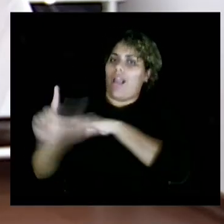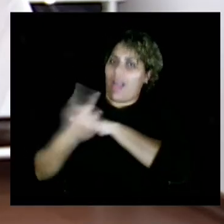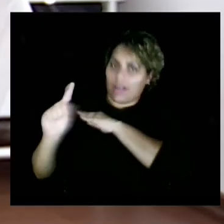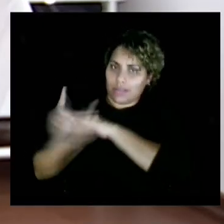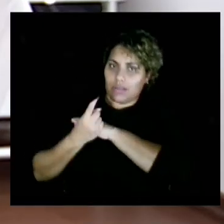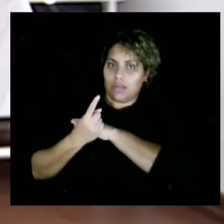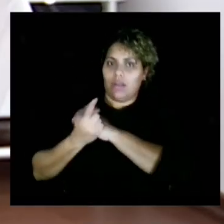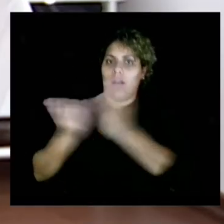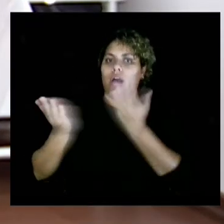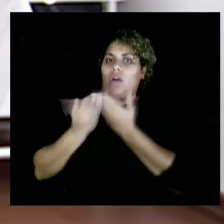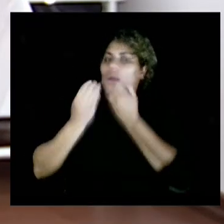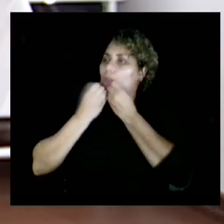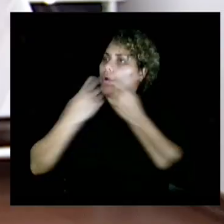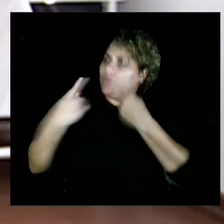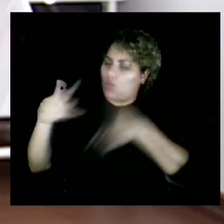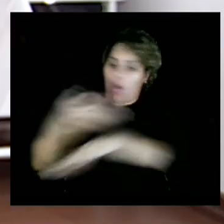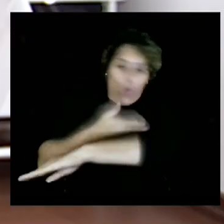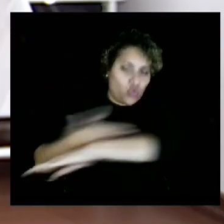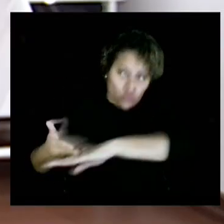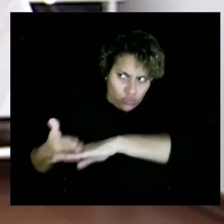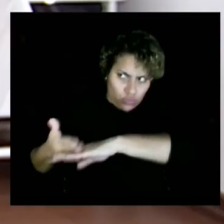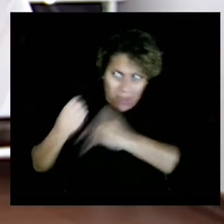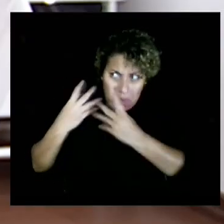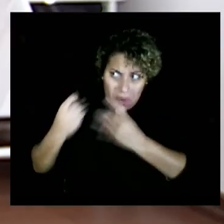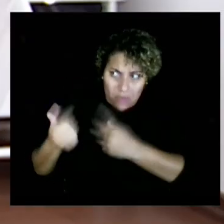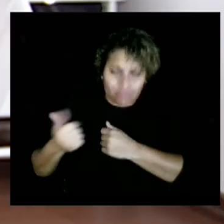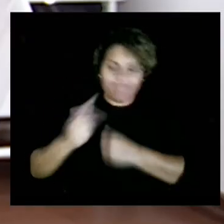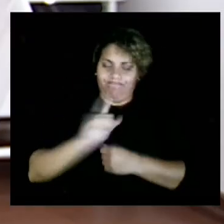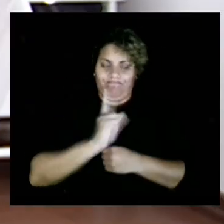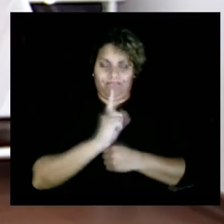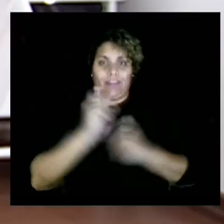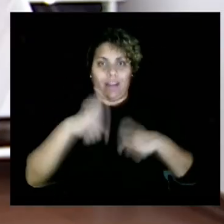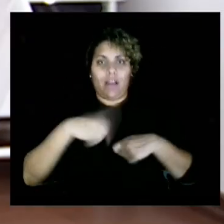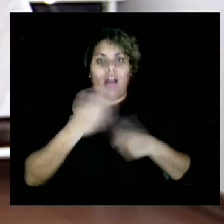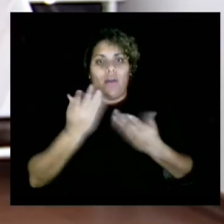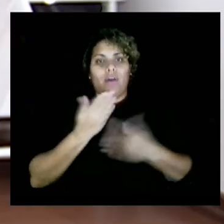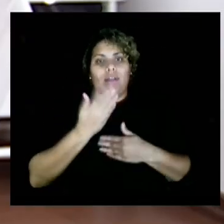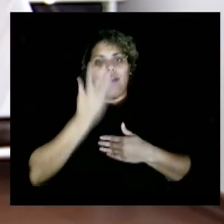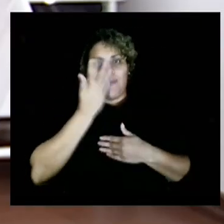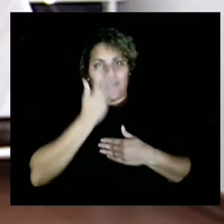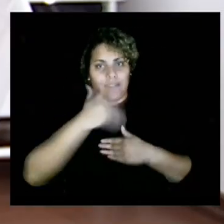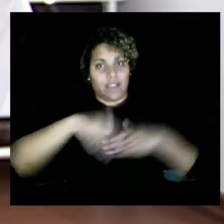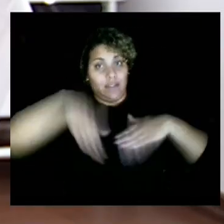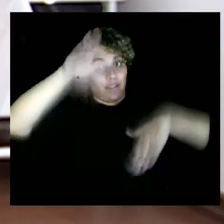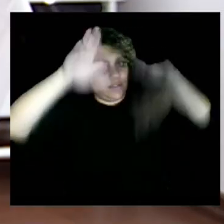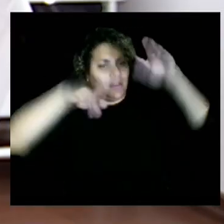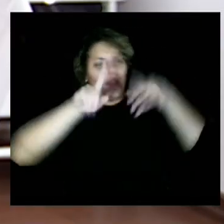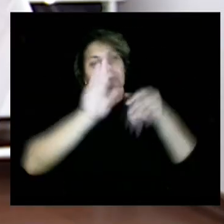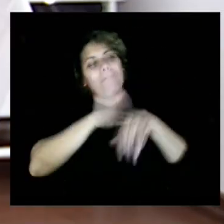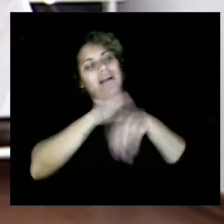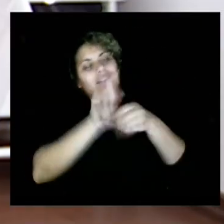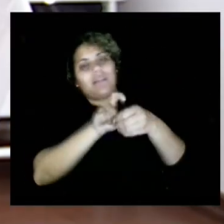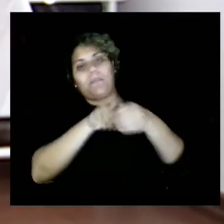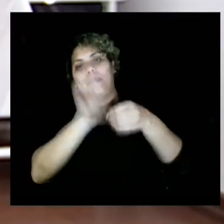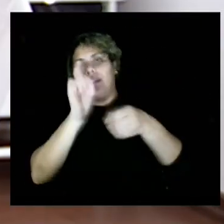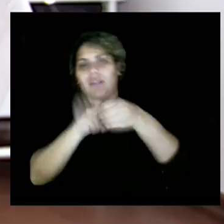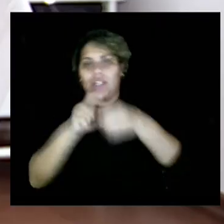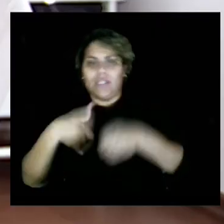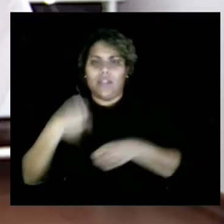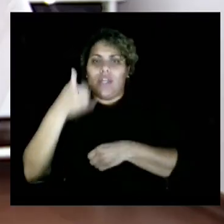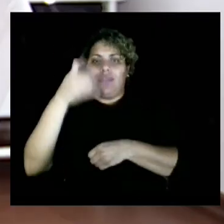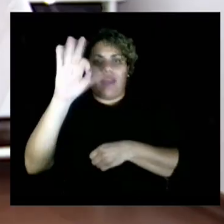rotina? Me explica. Não. Eu acho que agora, com os meninos grandes, independentes já, mesmo o de 10 anos, já se vira,